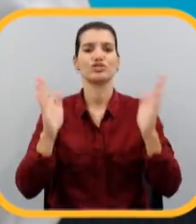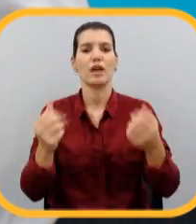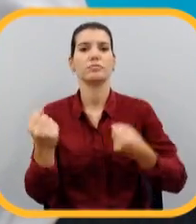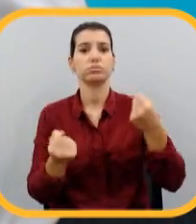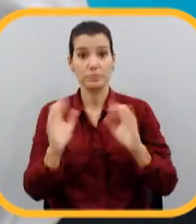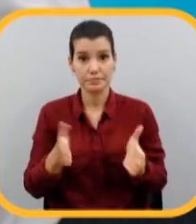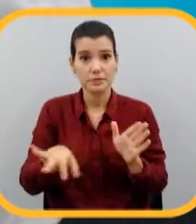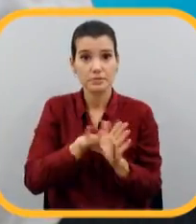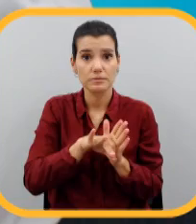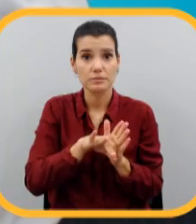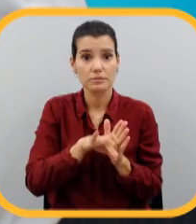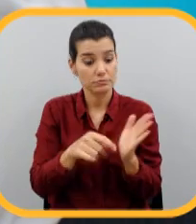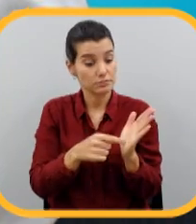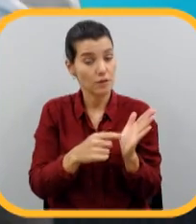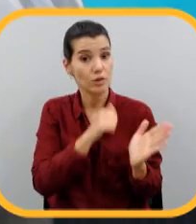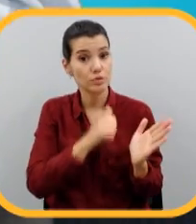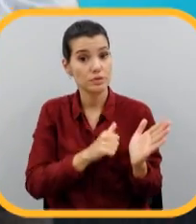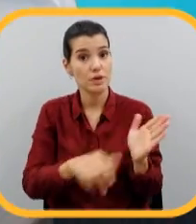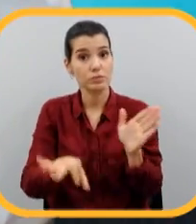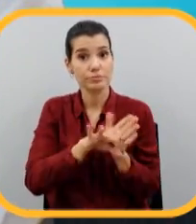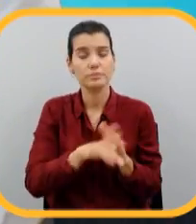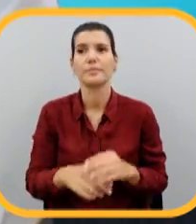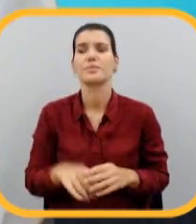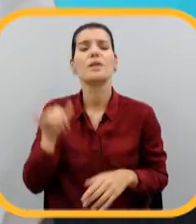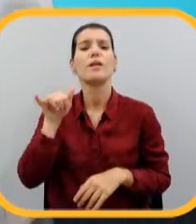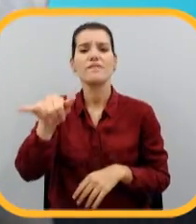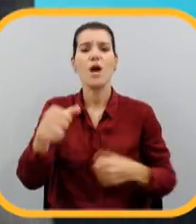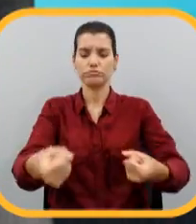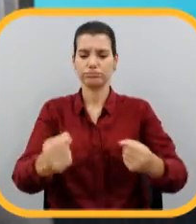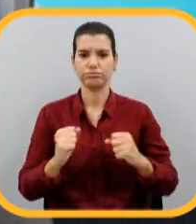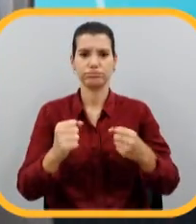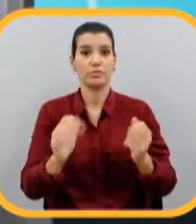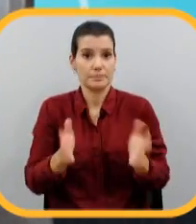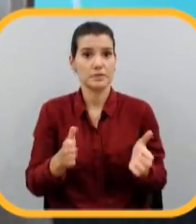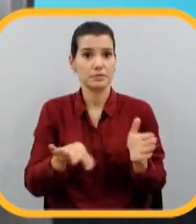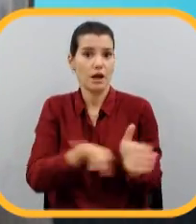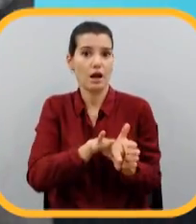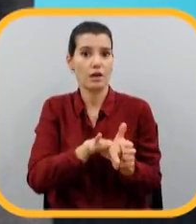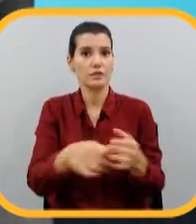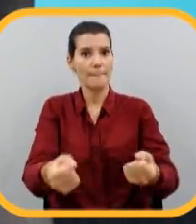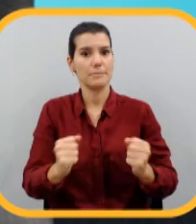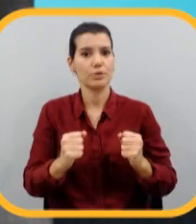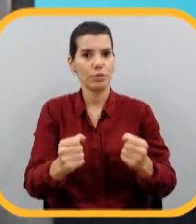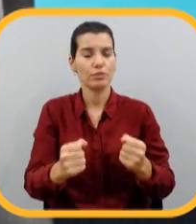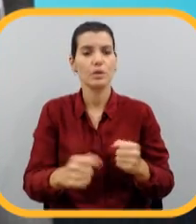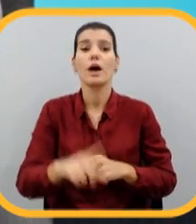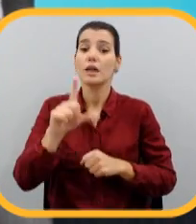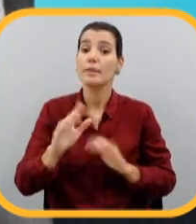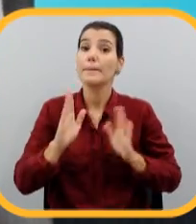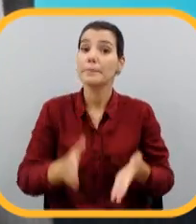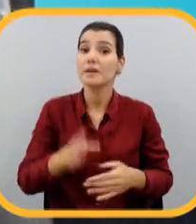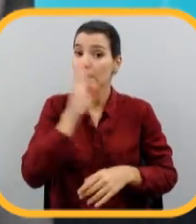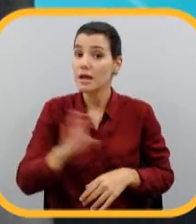veículo aí na estrada, tem que ter uma carta de condução válida. Para pilotar um avião, tem que ter uma carta